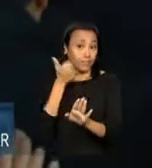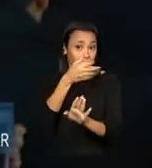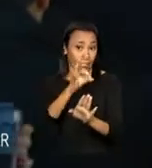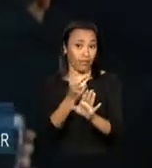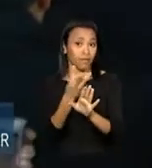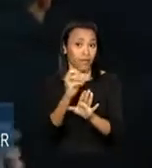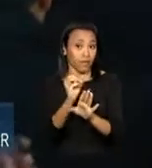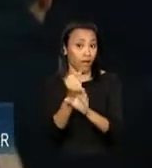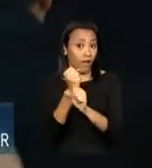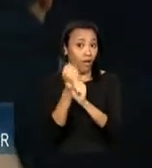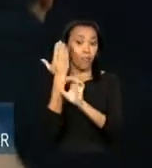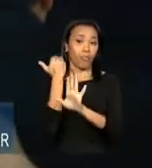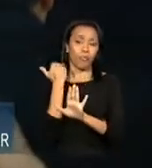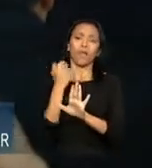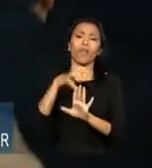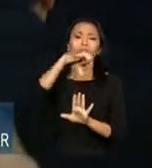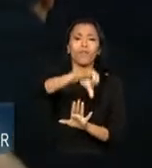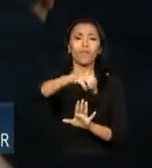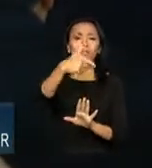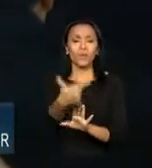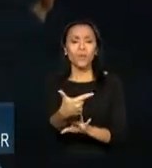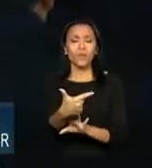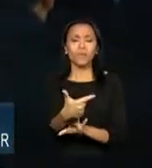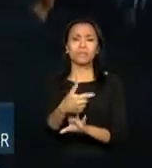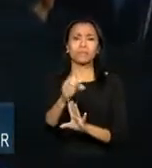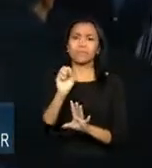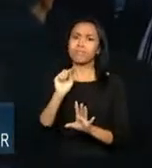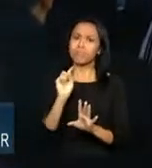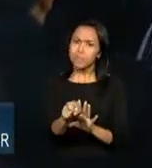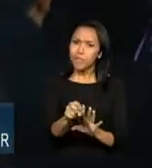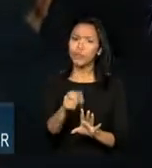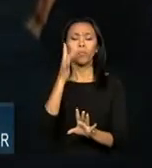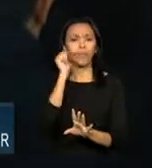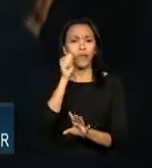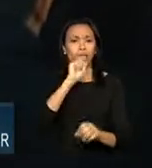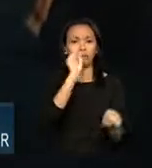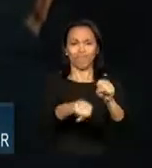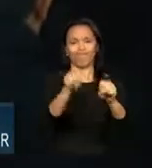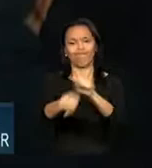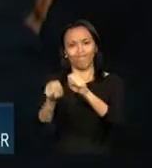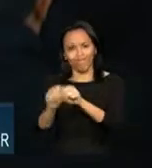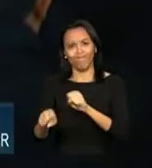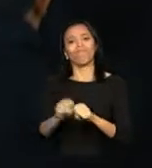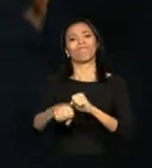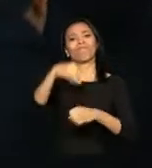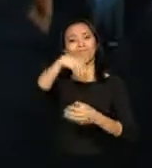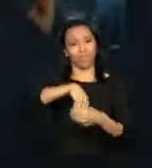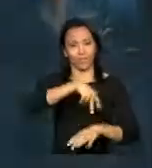relatório, 92 mil assassinatos de mulheres no país.